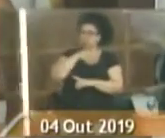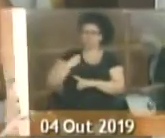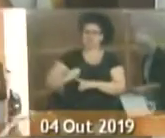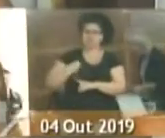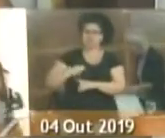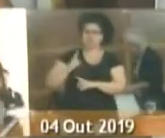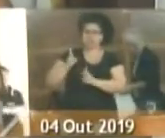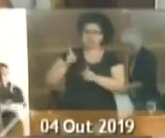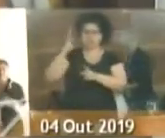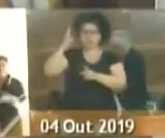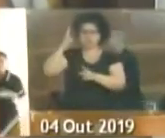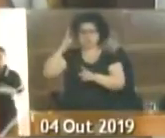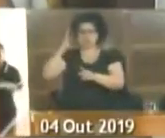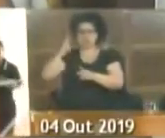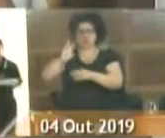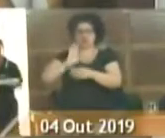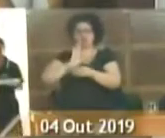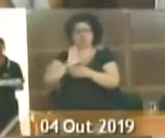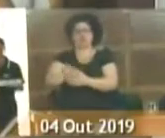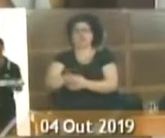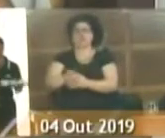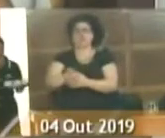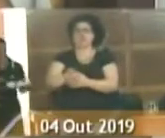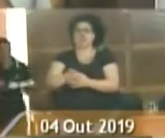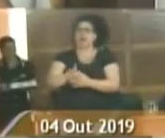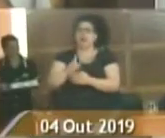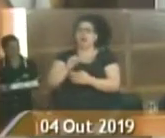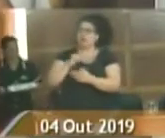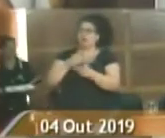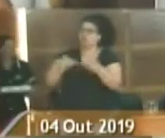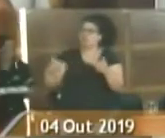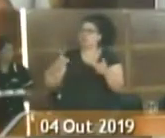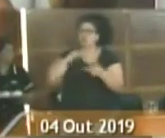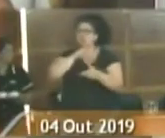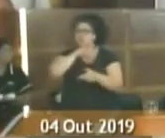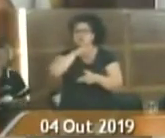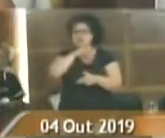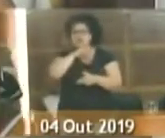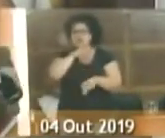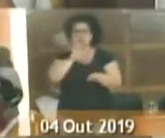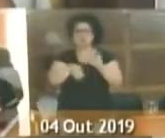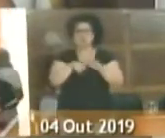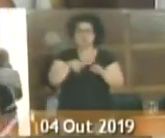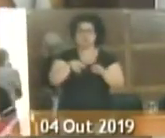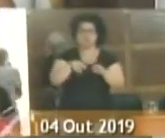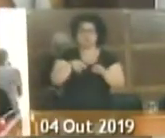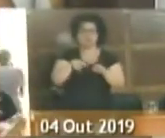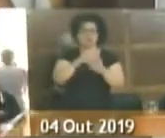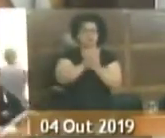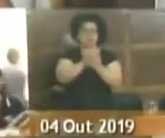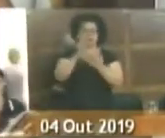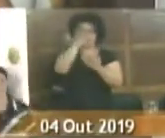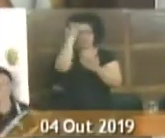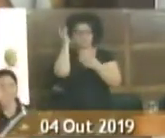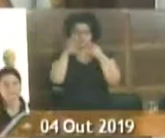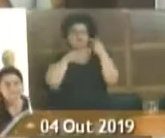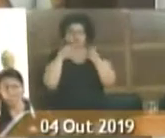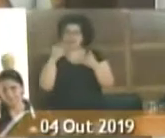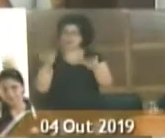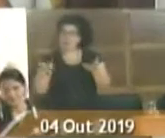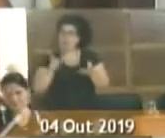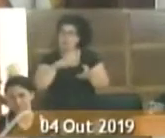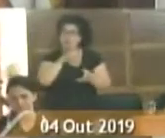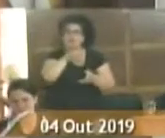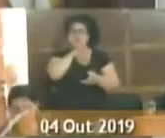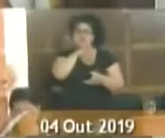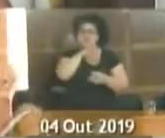não entendam a vida política como algo ruim, que muitas vezes se escuta isso por aí, né? Porque vocês são o futuro do